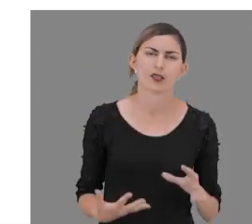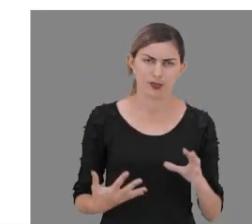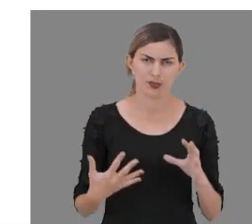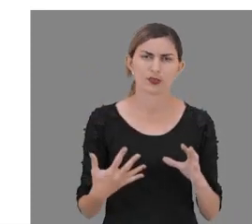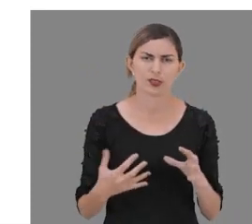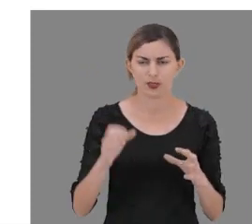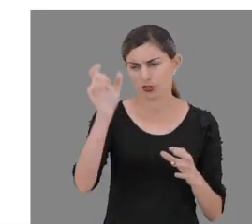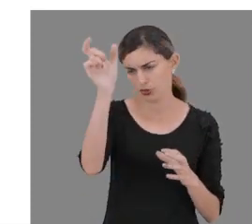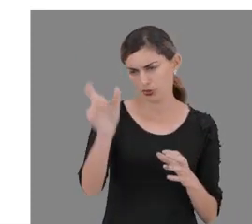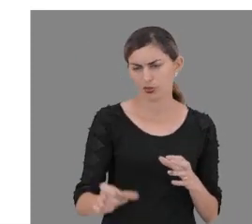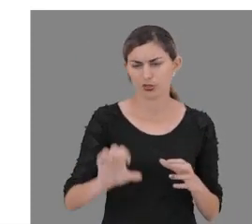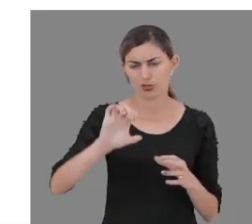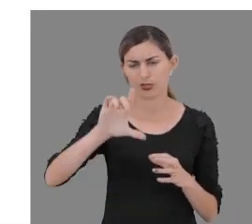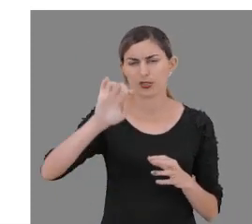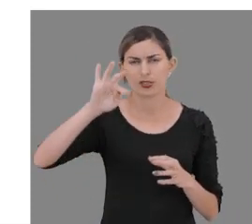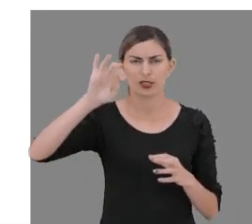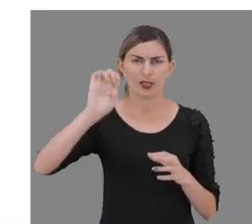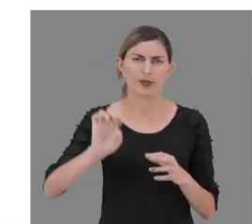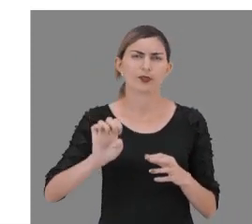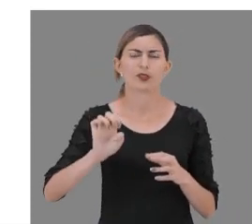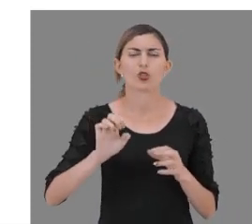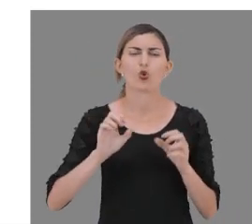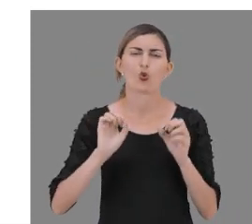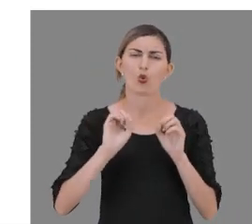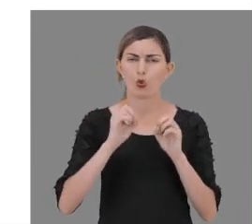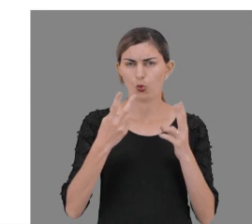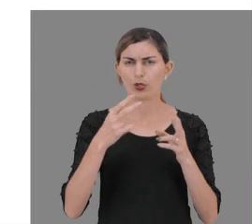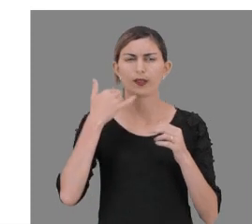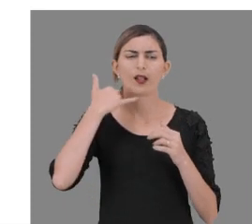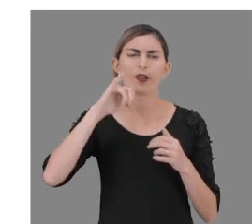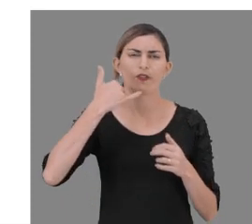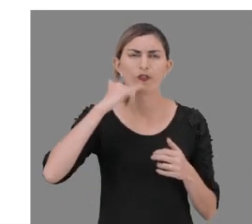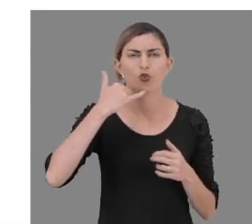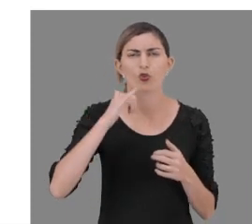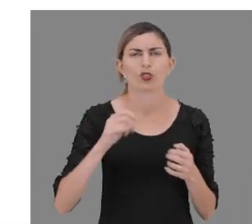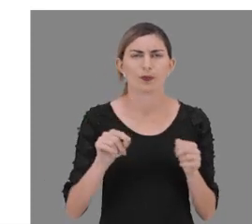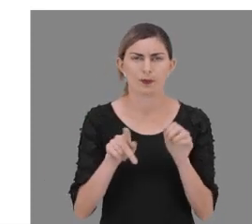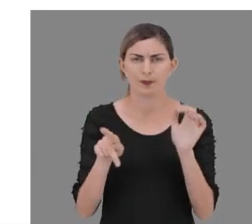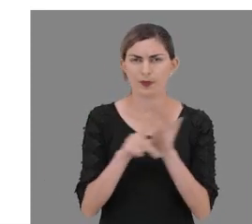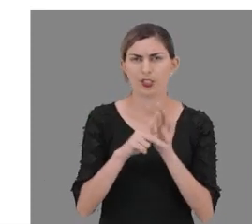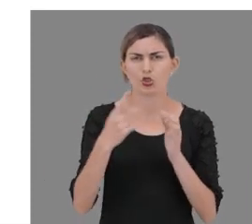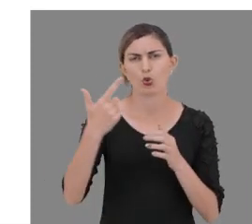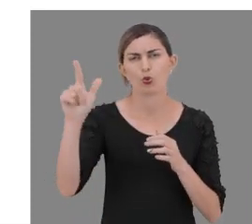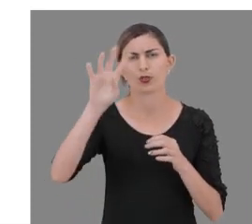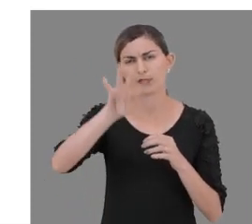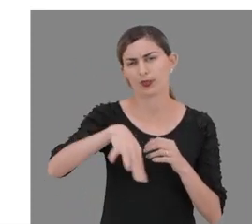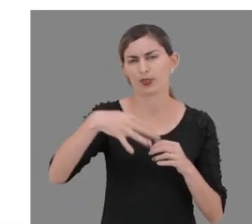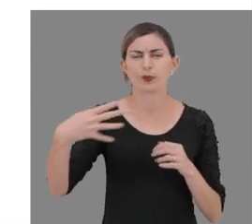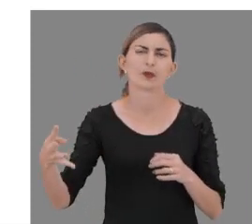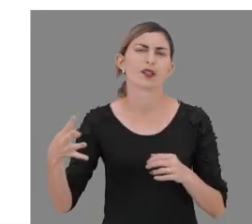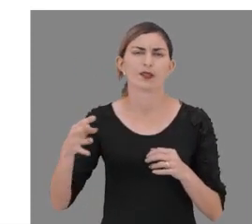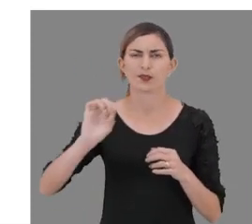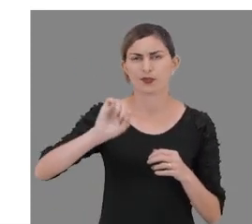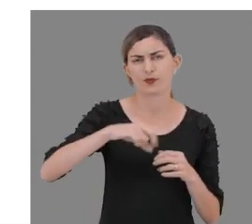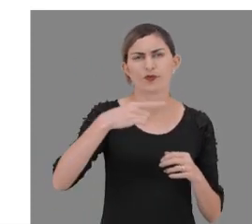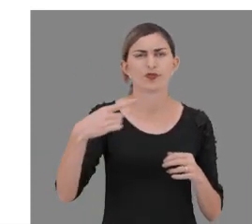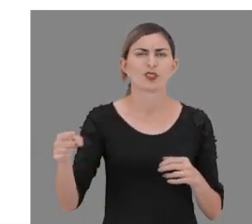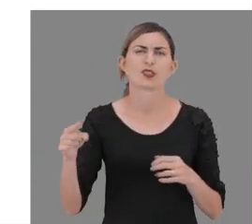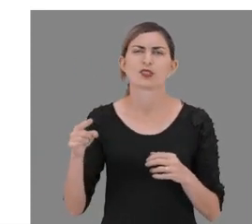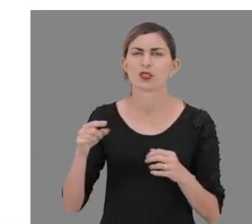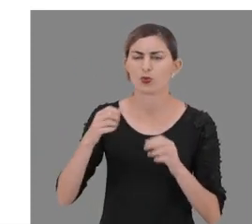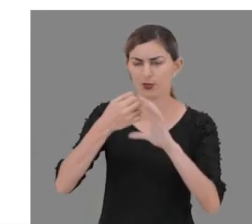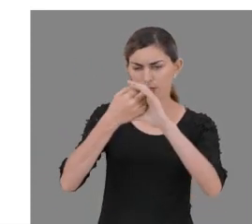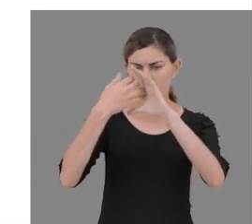pelas características do cliente e o telefone fazendo parte de uma outra tabela